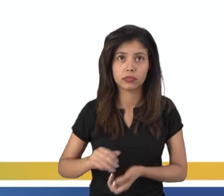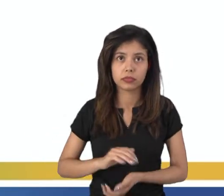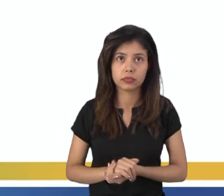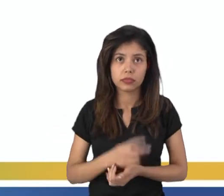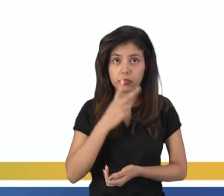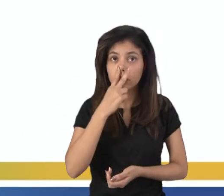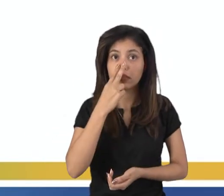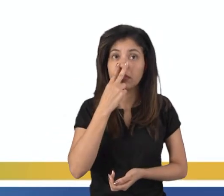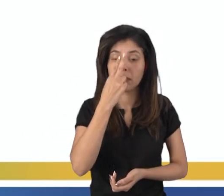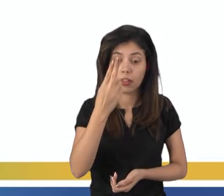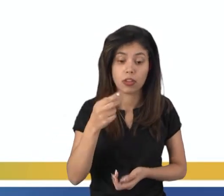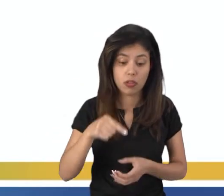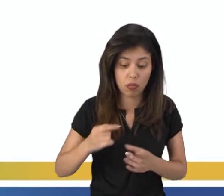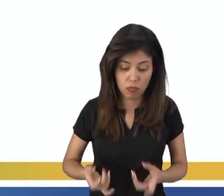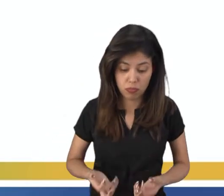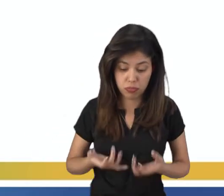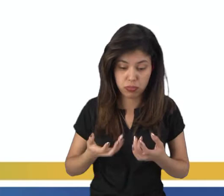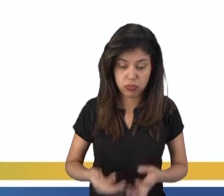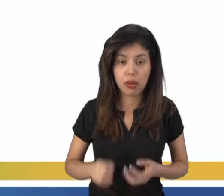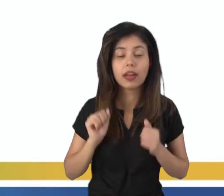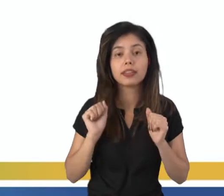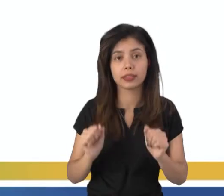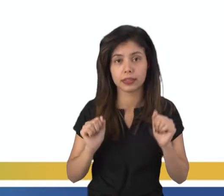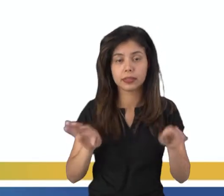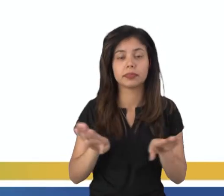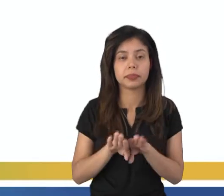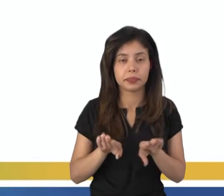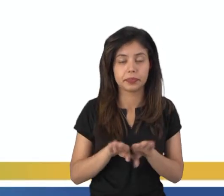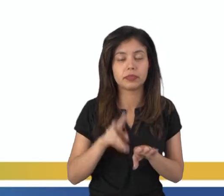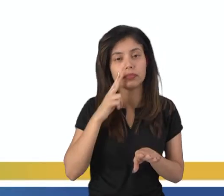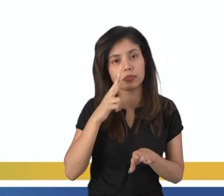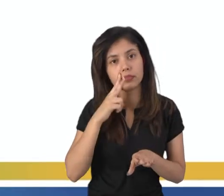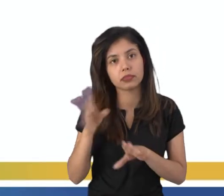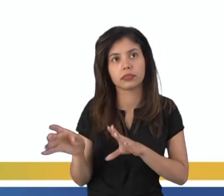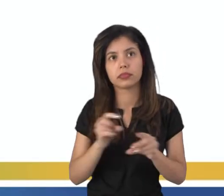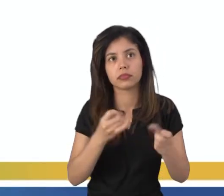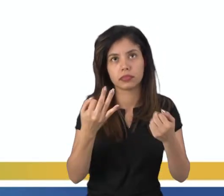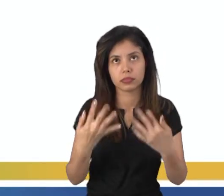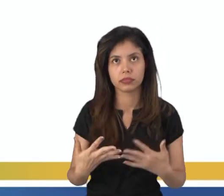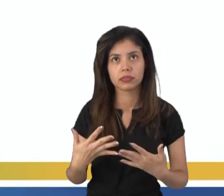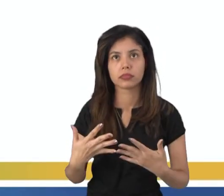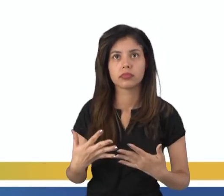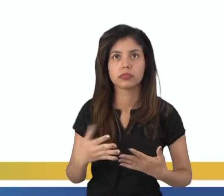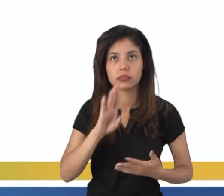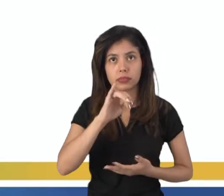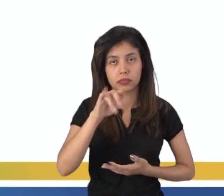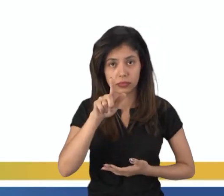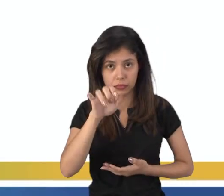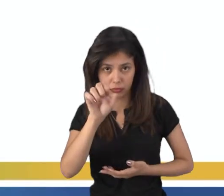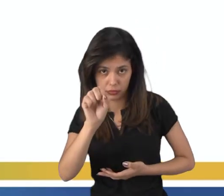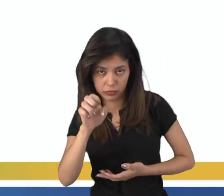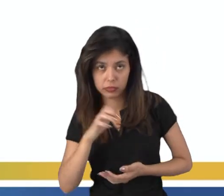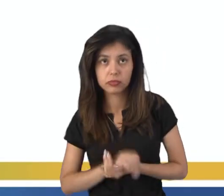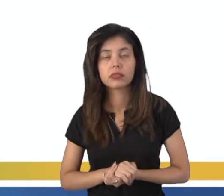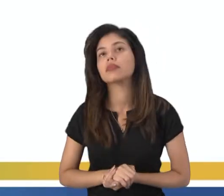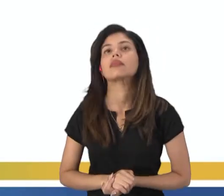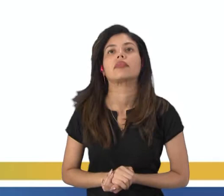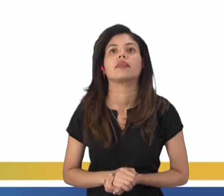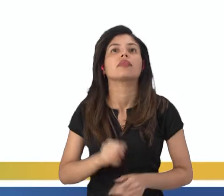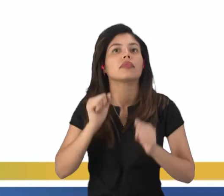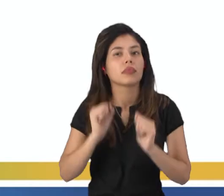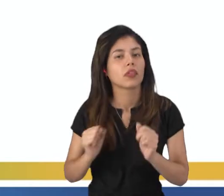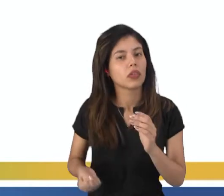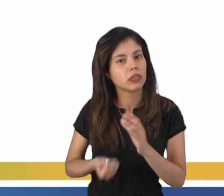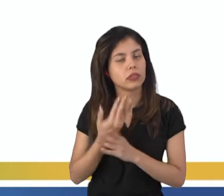micro-organismos apareceram no caldo, né? Ele também veio defendendo, né, a questão da biogênese, né, defendendo que a vida